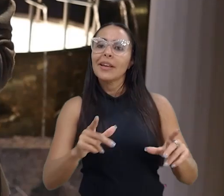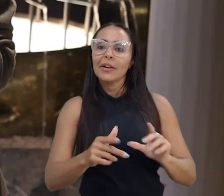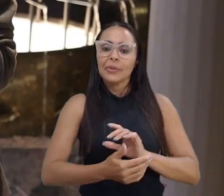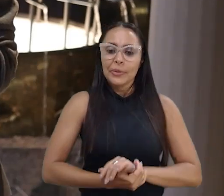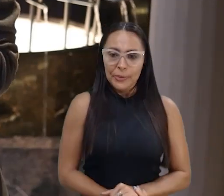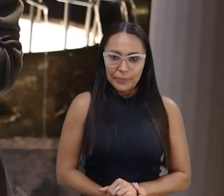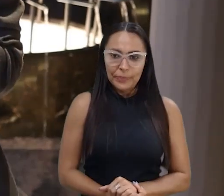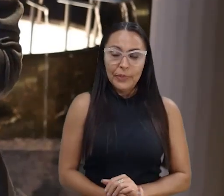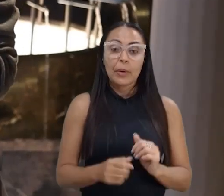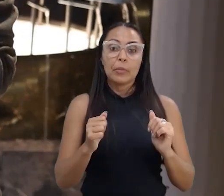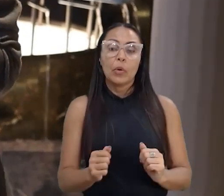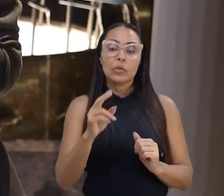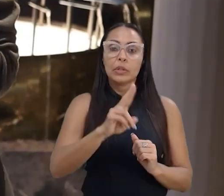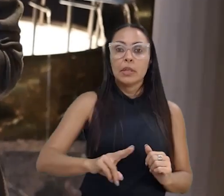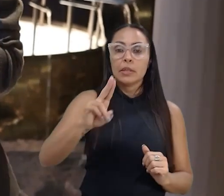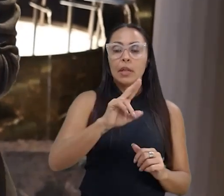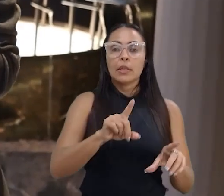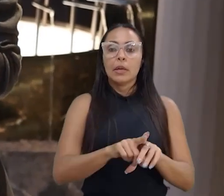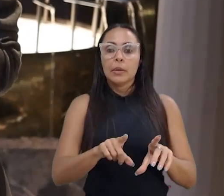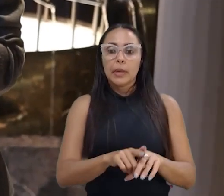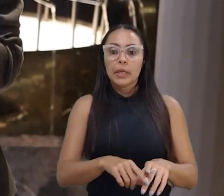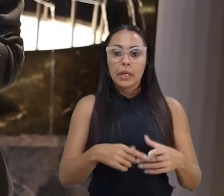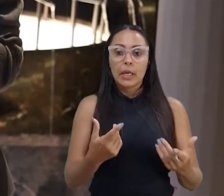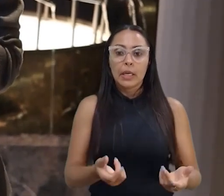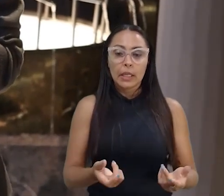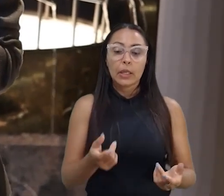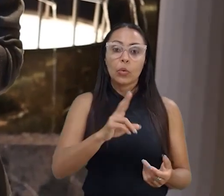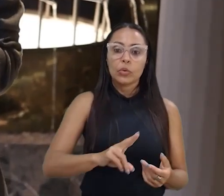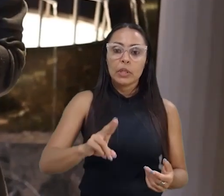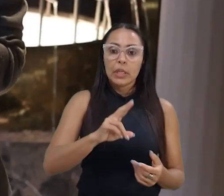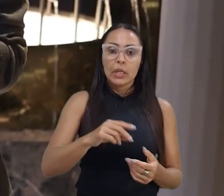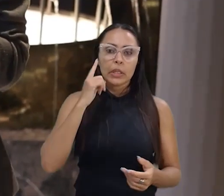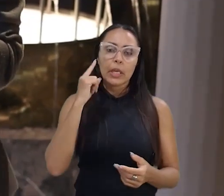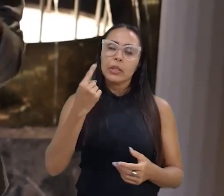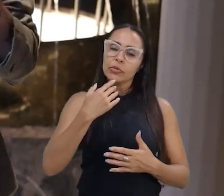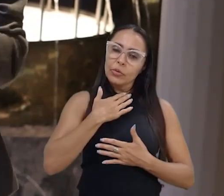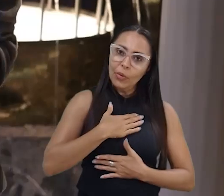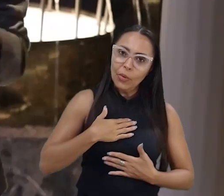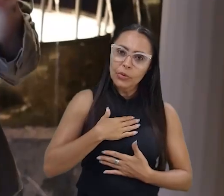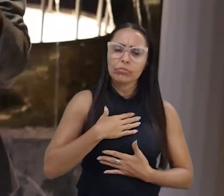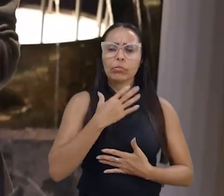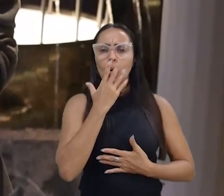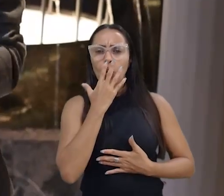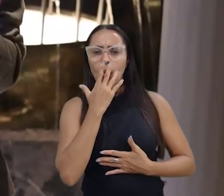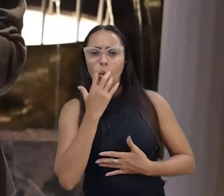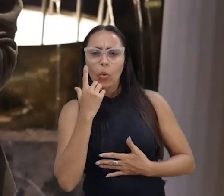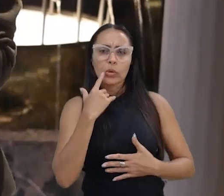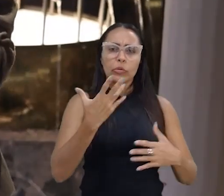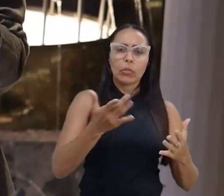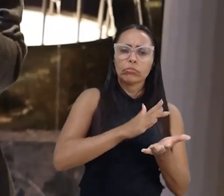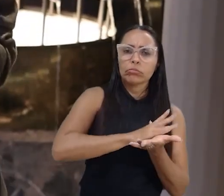referências novas. Eu posso utilizar outros elementos, mas é bem interessante que eu utilize elementos que eles gostam. Cores,